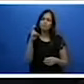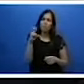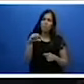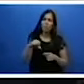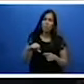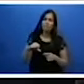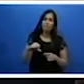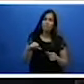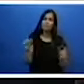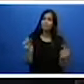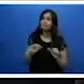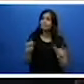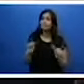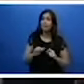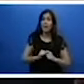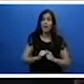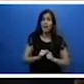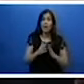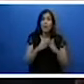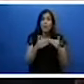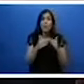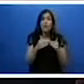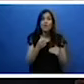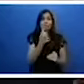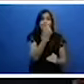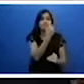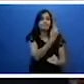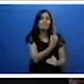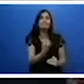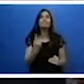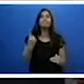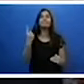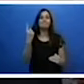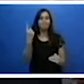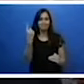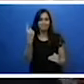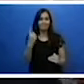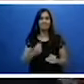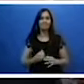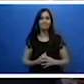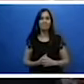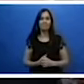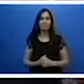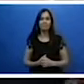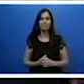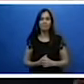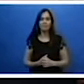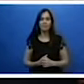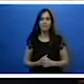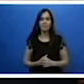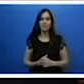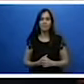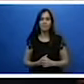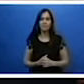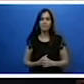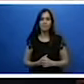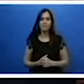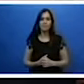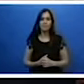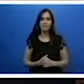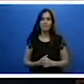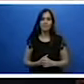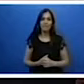9. Não é suficiente. Então, o que eu preciso fazer? Preciso buscar recurso aqui, olha, na dezena. Então,